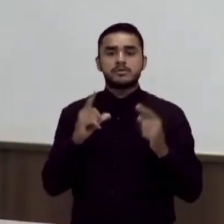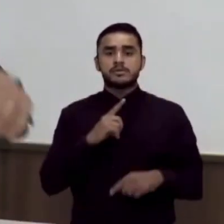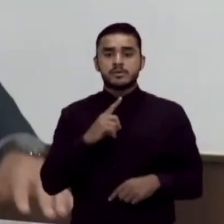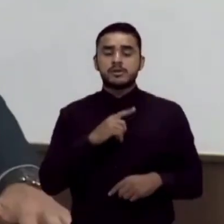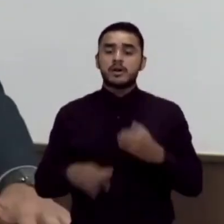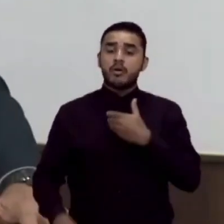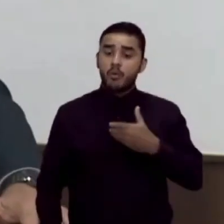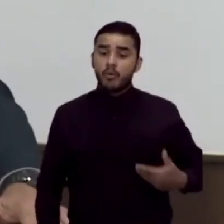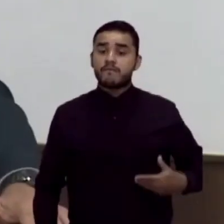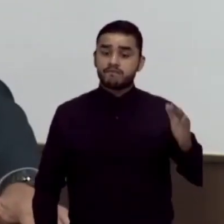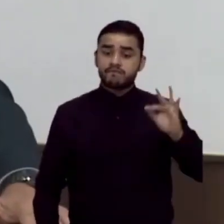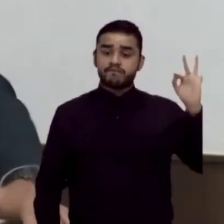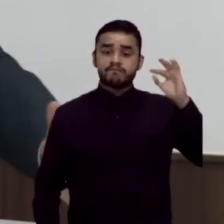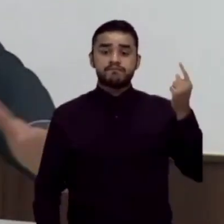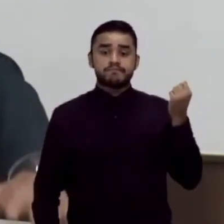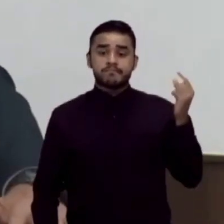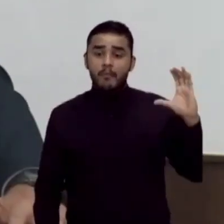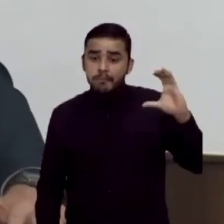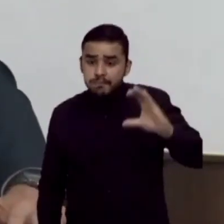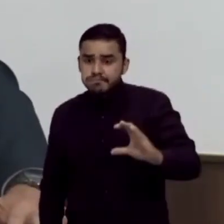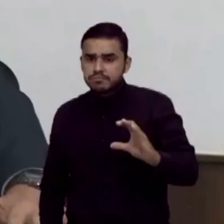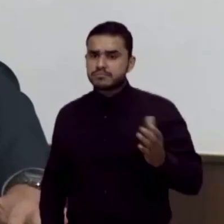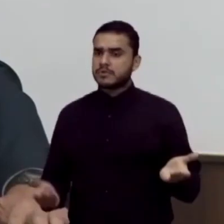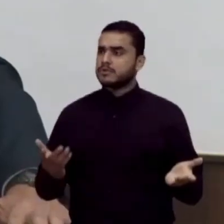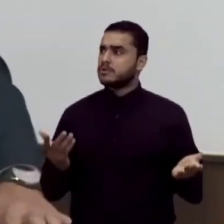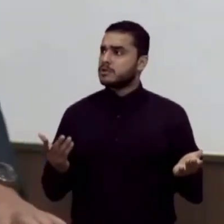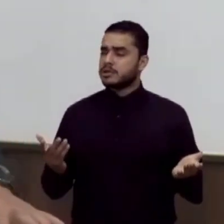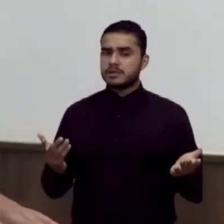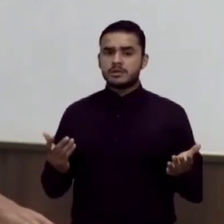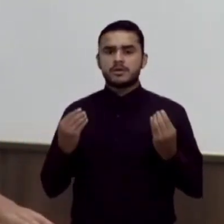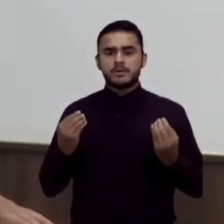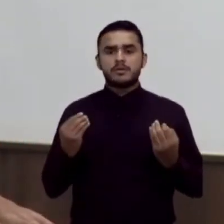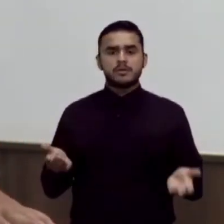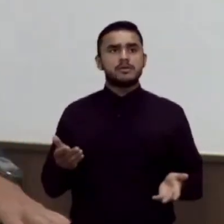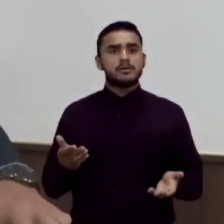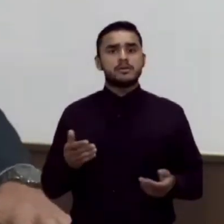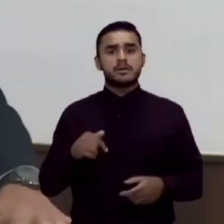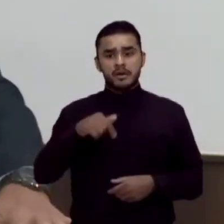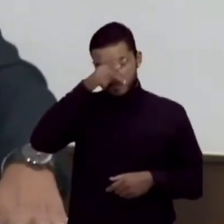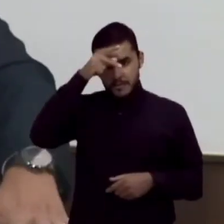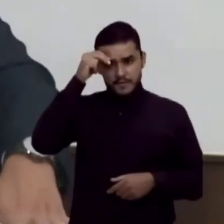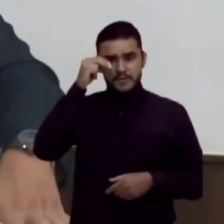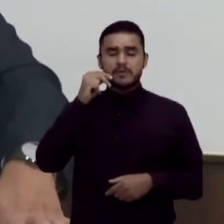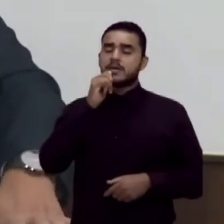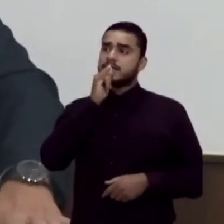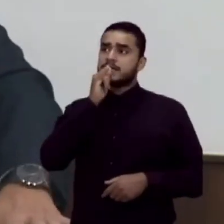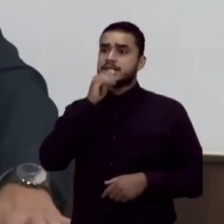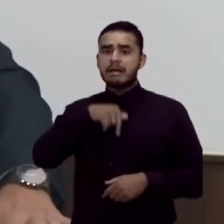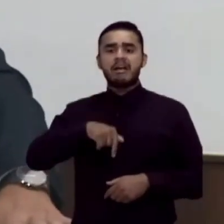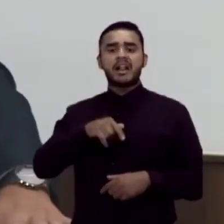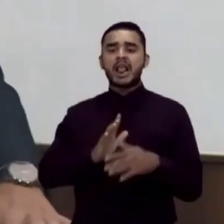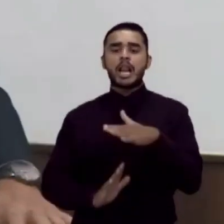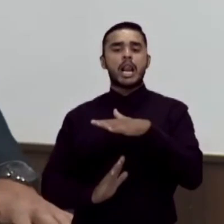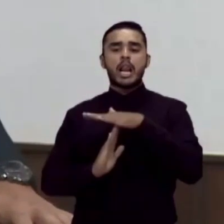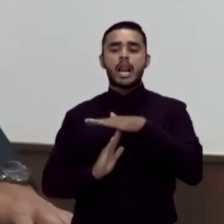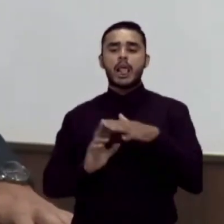recurso existe e como é que nós vamos ficar nessa situação essa limitação faz com que pessoas como o seu Antônio que mora